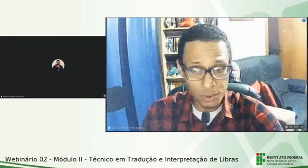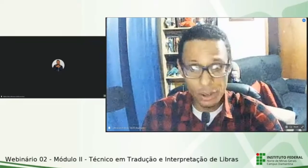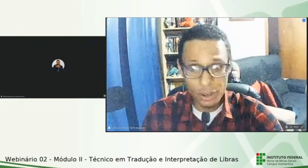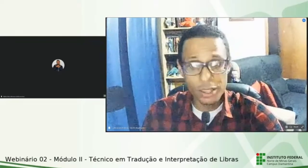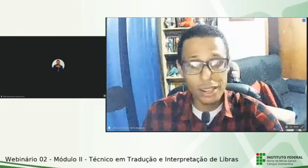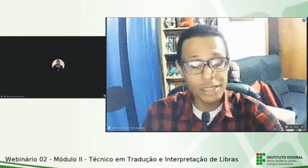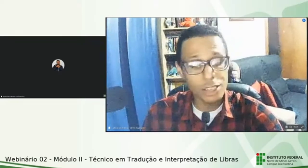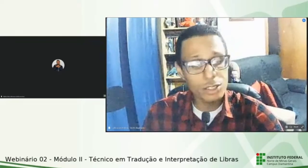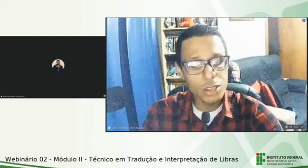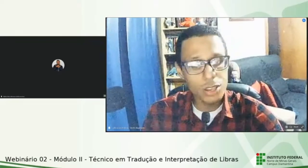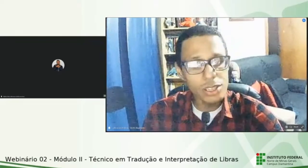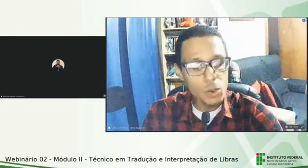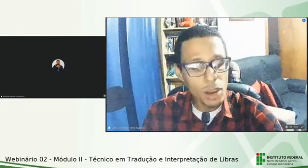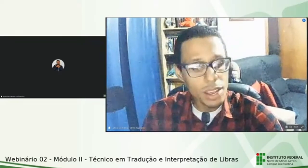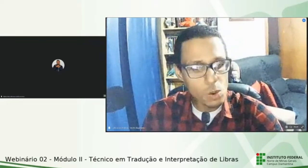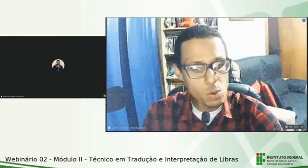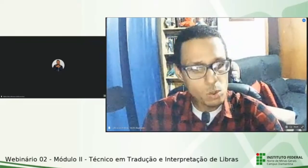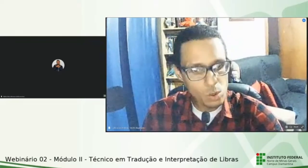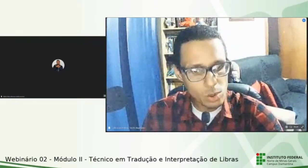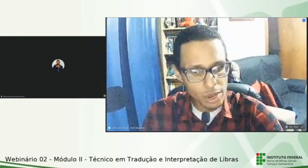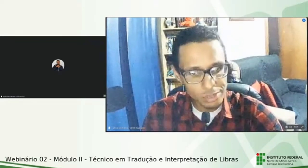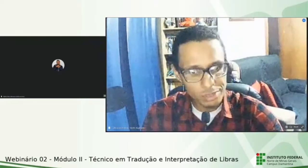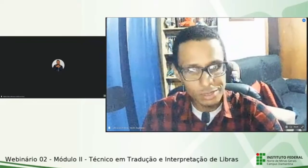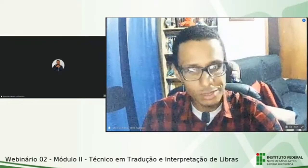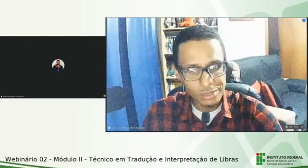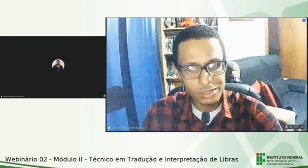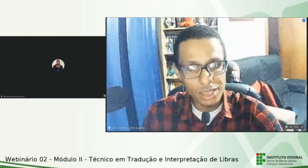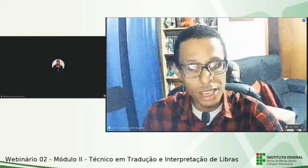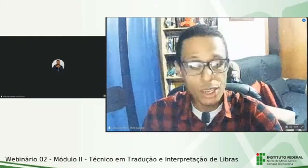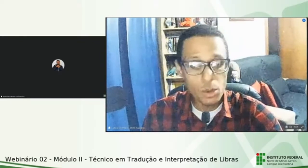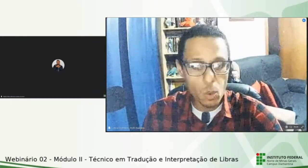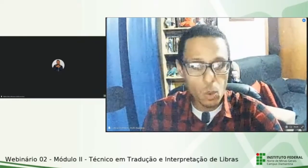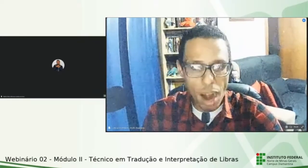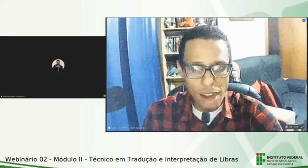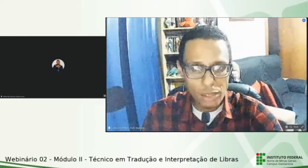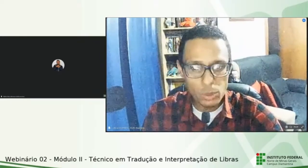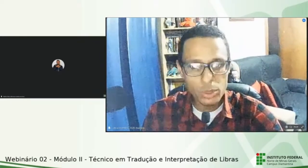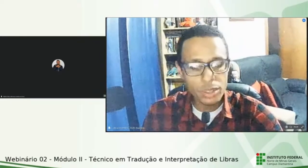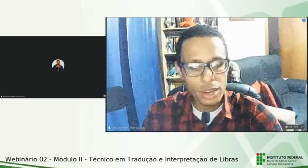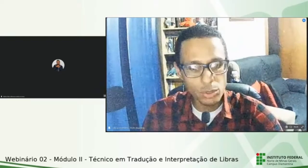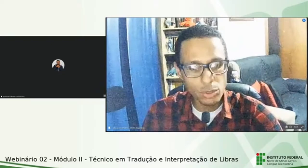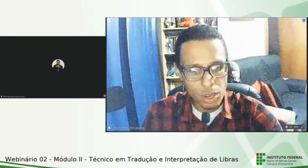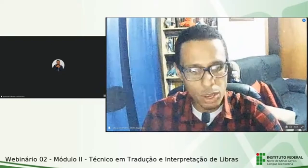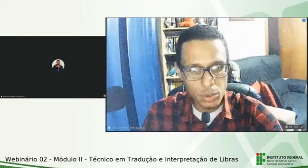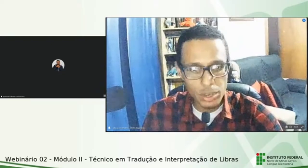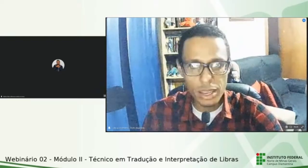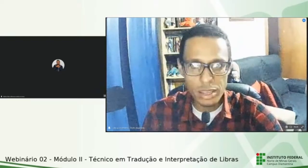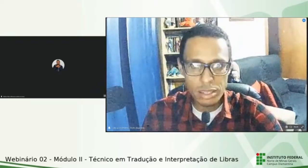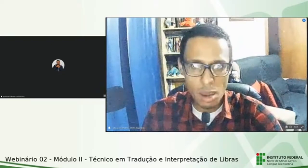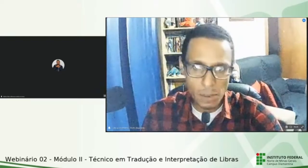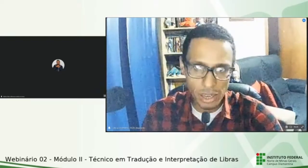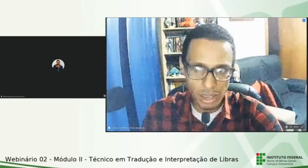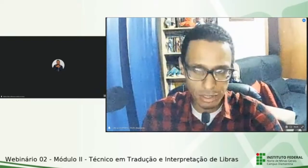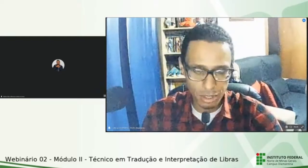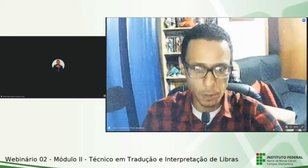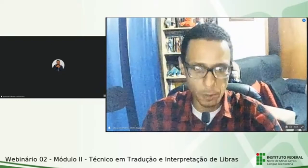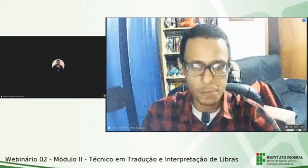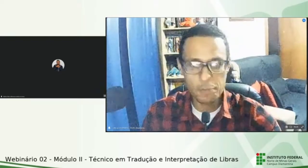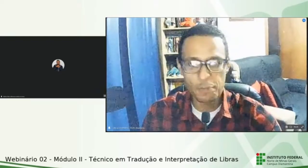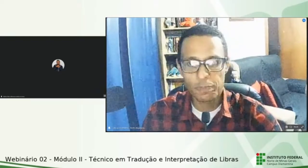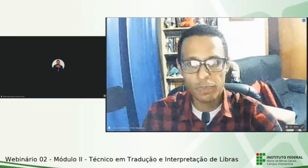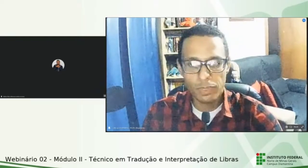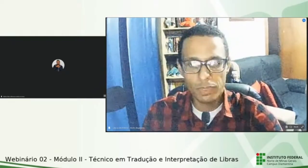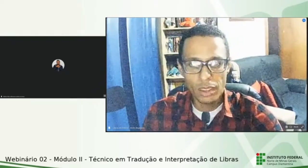O terceiro, tradução, língua e cultura. E o quarto, tradução e interpretação.